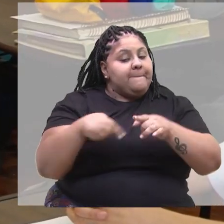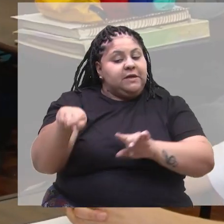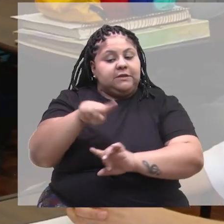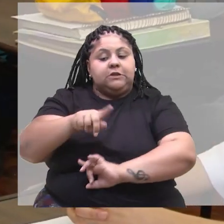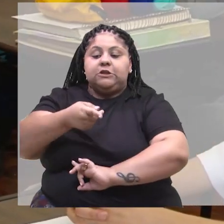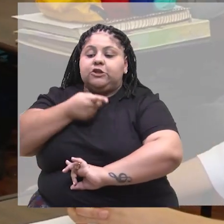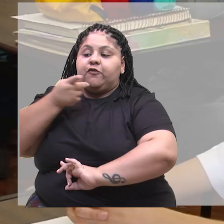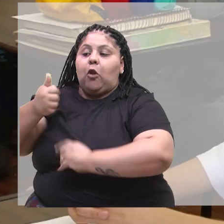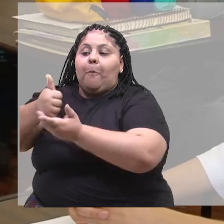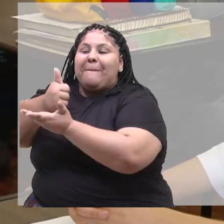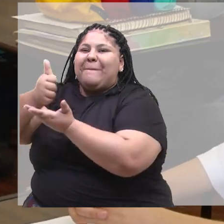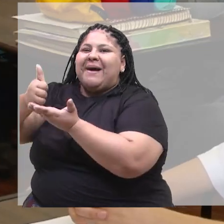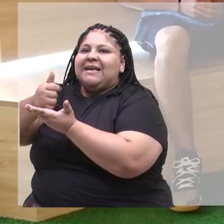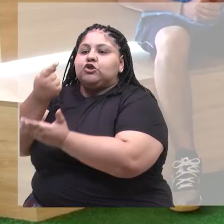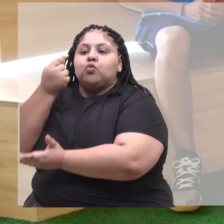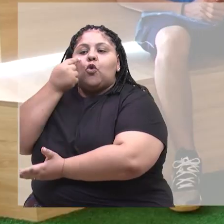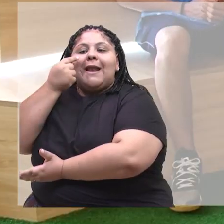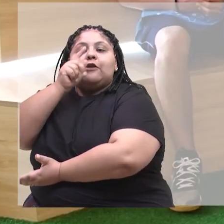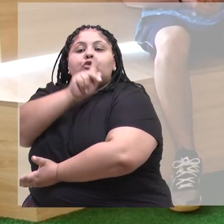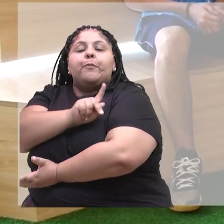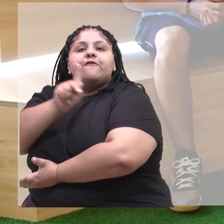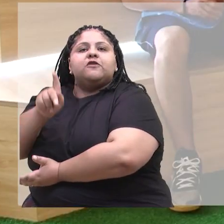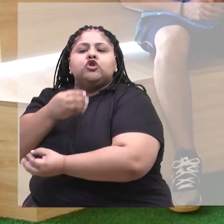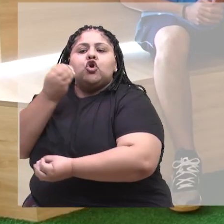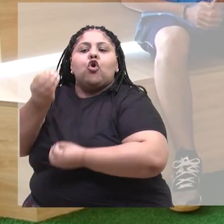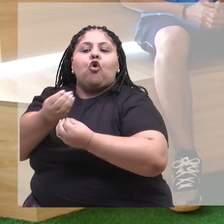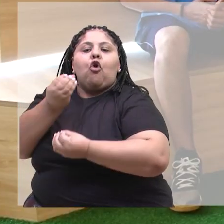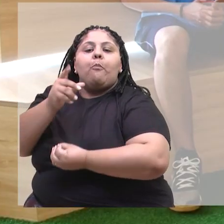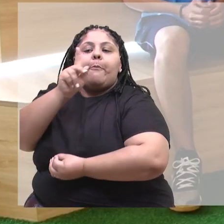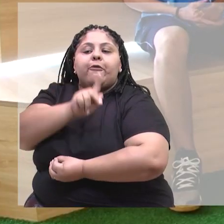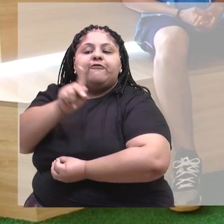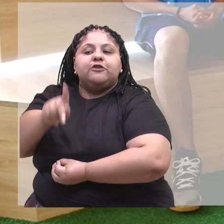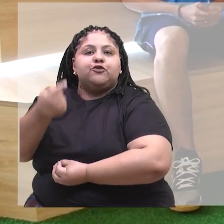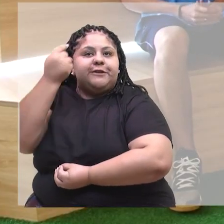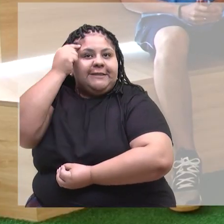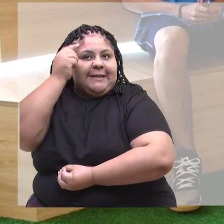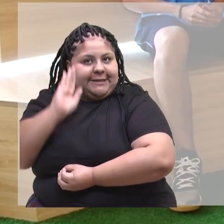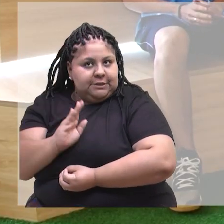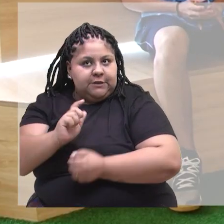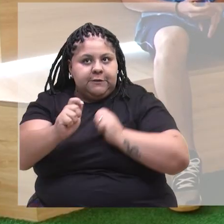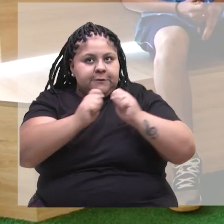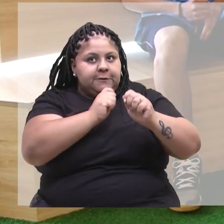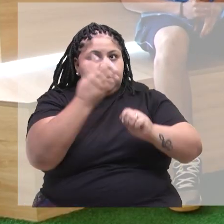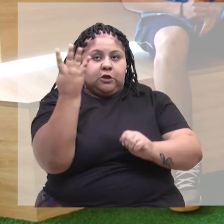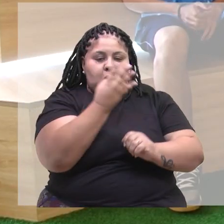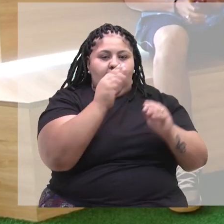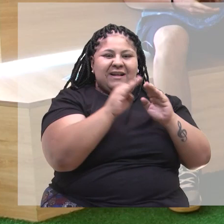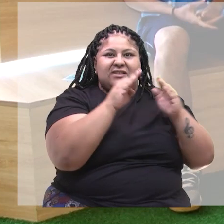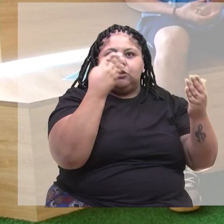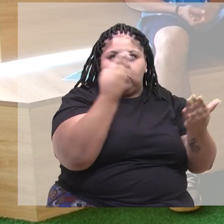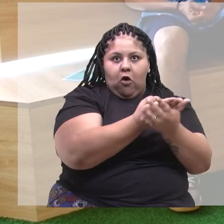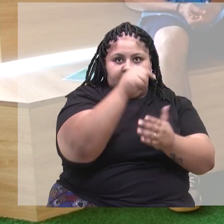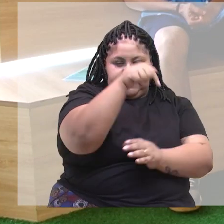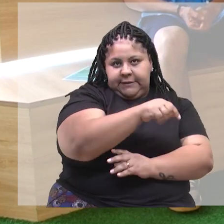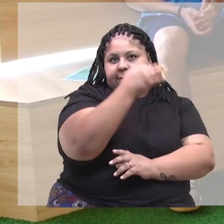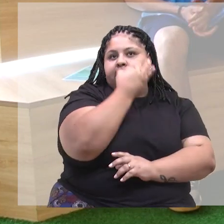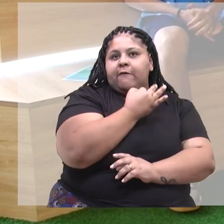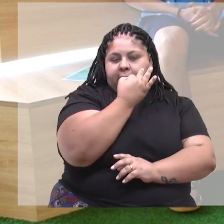a gente trouxe e fez base com o olhar do professor, fazendo entrevista em 4 escolas, 2 da rede municipal e